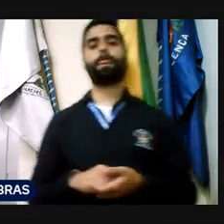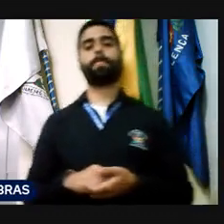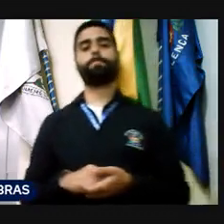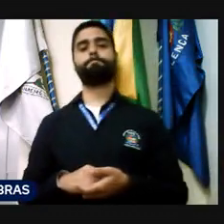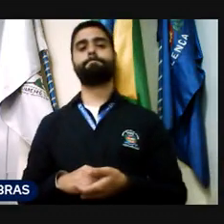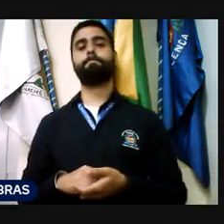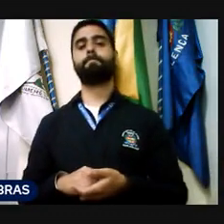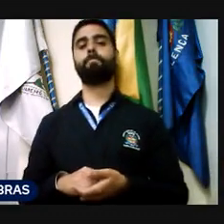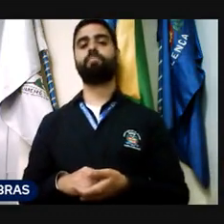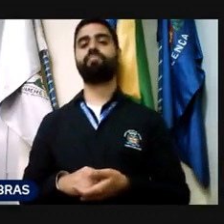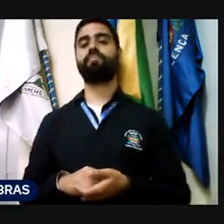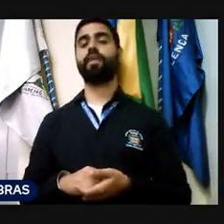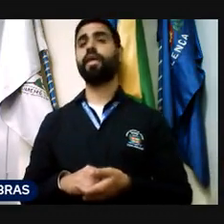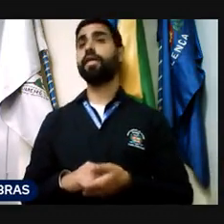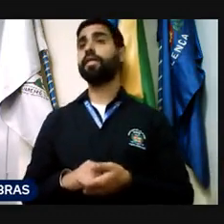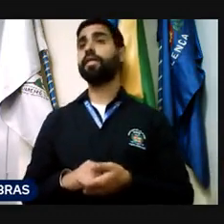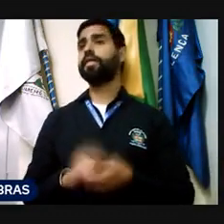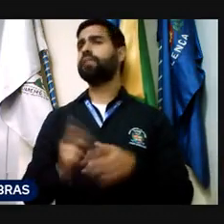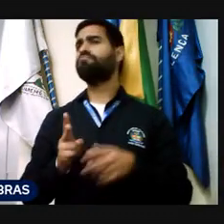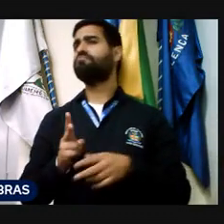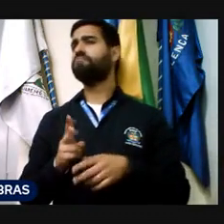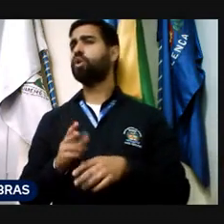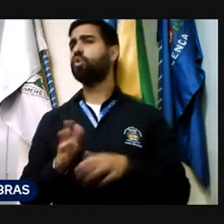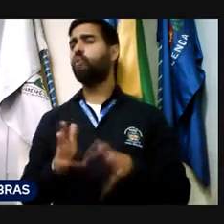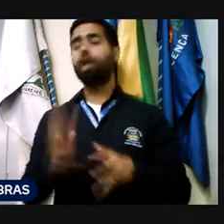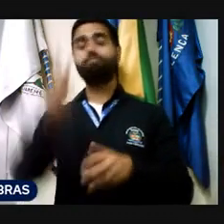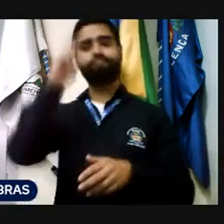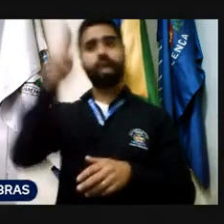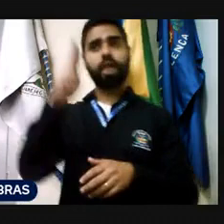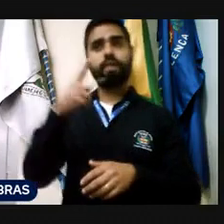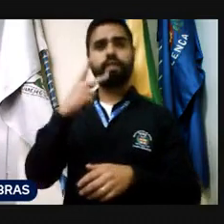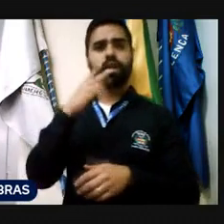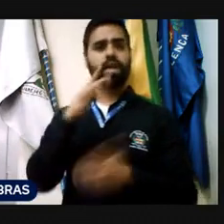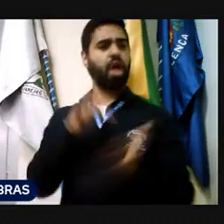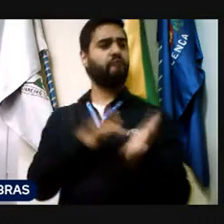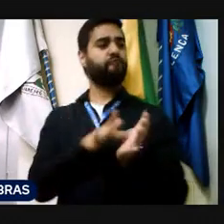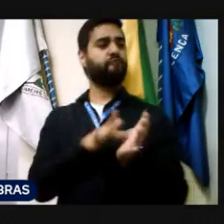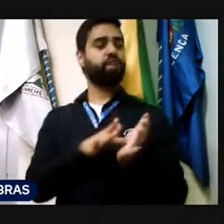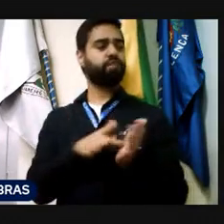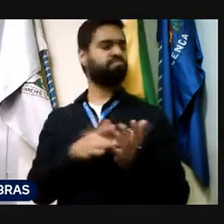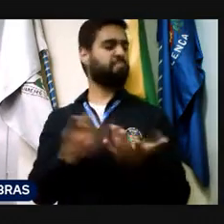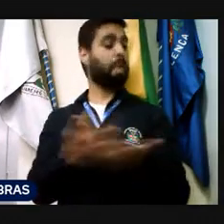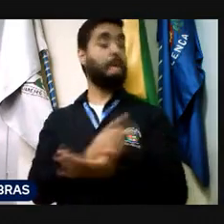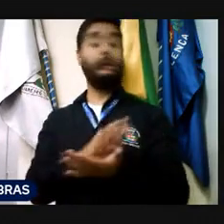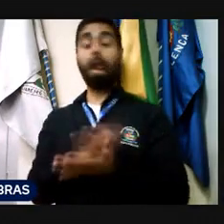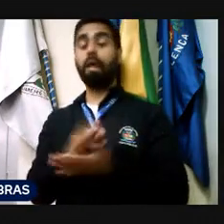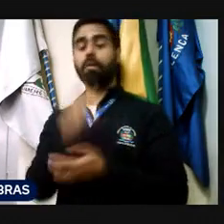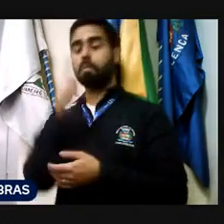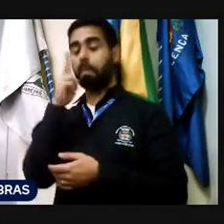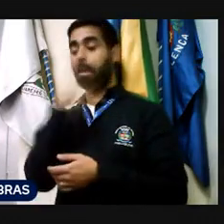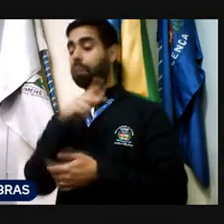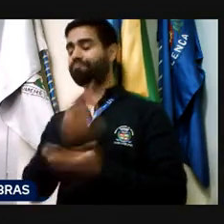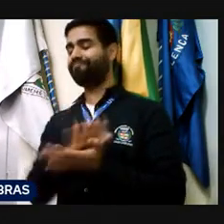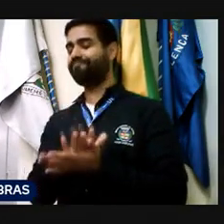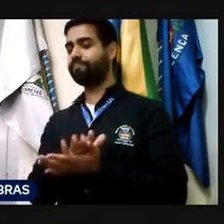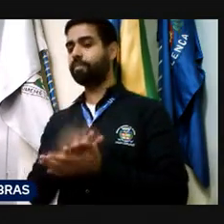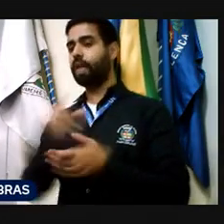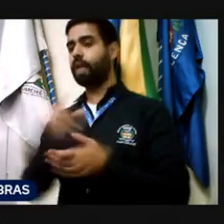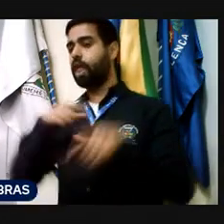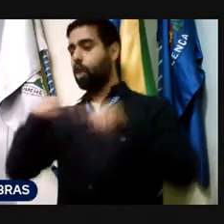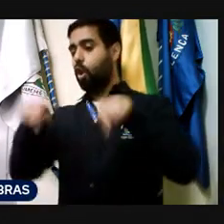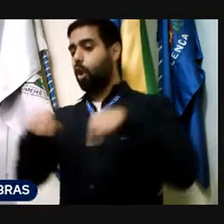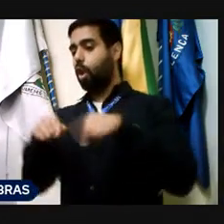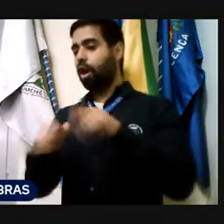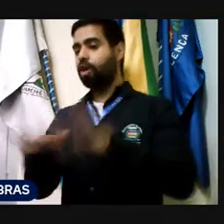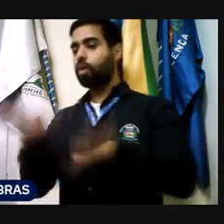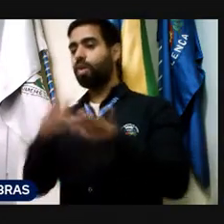e todas as autoridades que vieram por aí, vieram e fingiram que não estava acontecendo nada lá. Temos a estação de tratamento de esgoto que